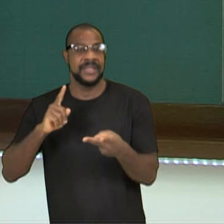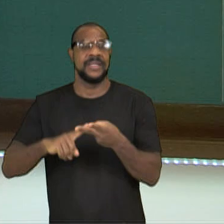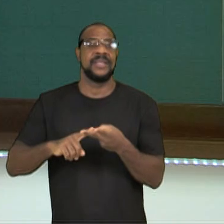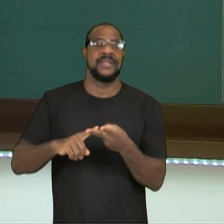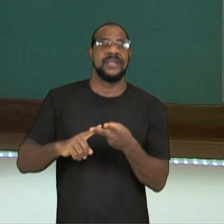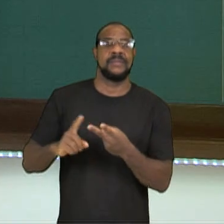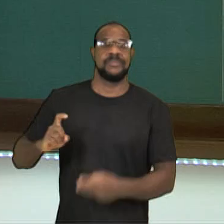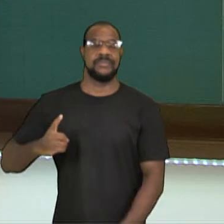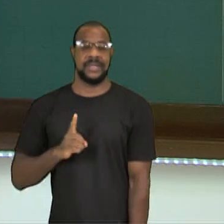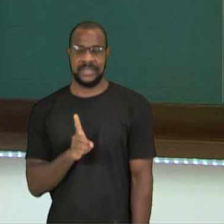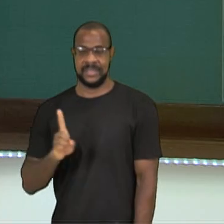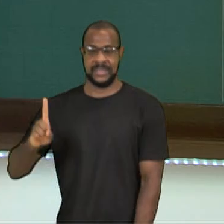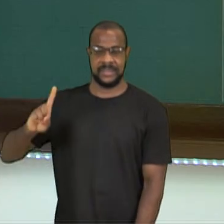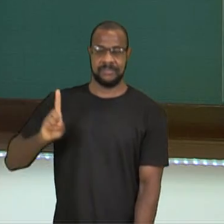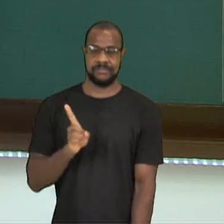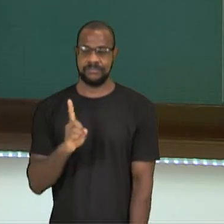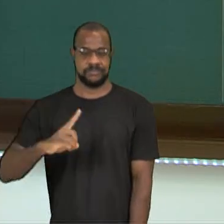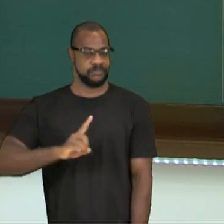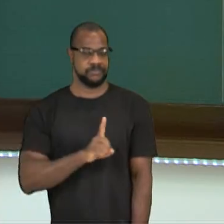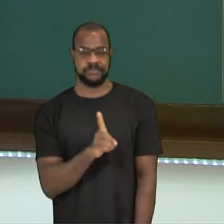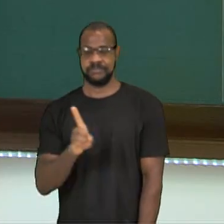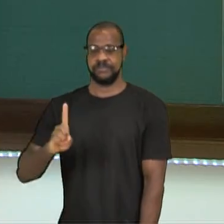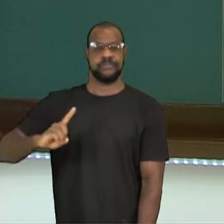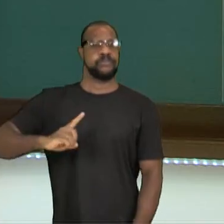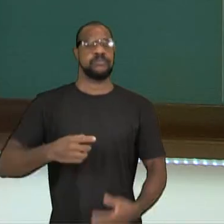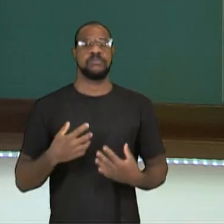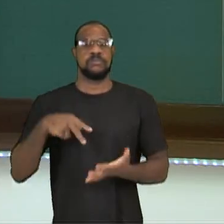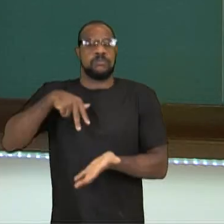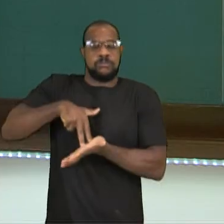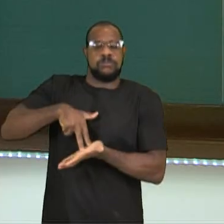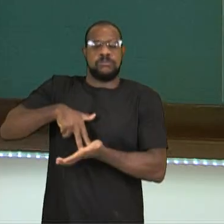não todos os grupos, mas tem algumas marcas, algumas